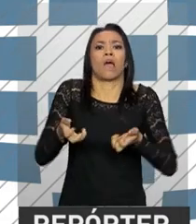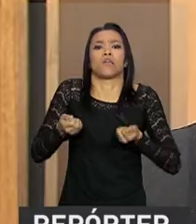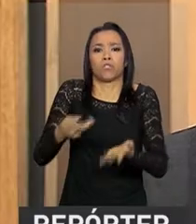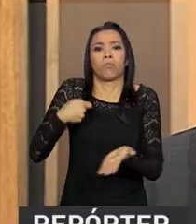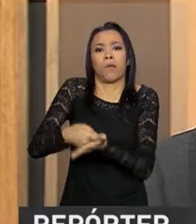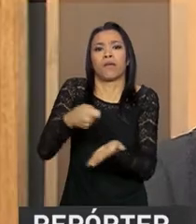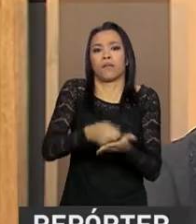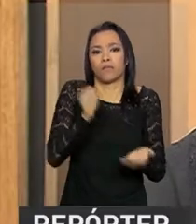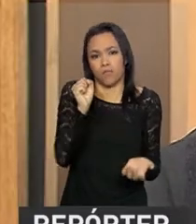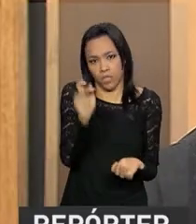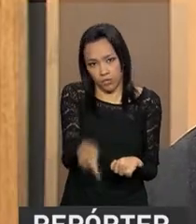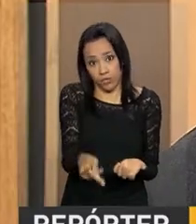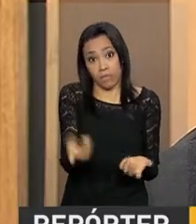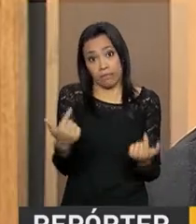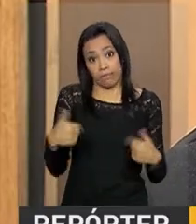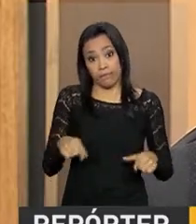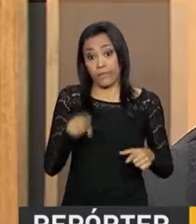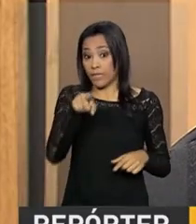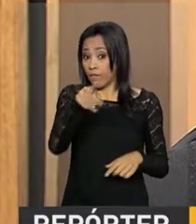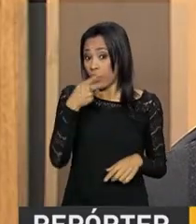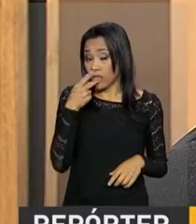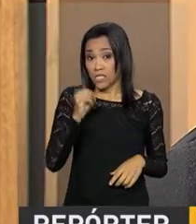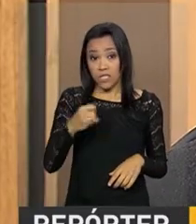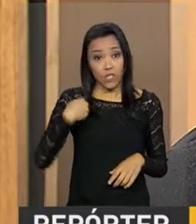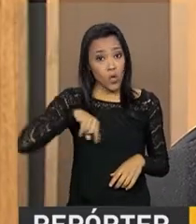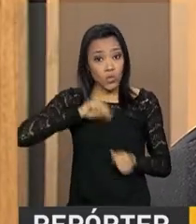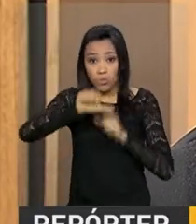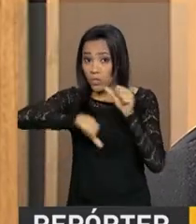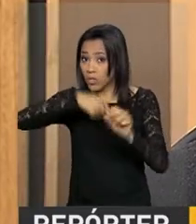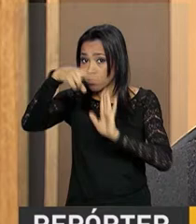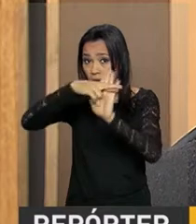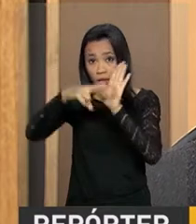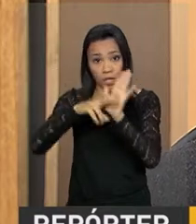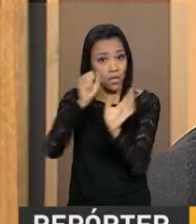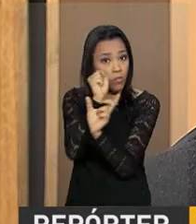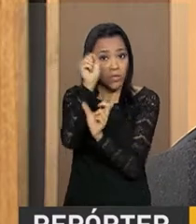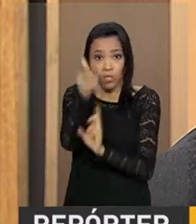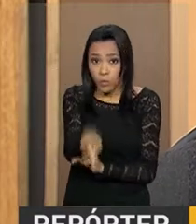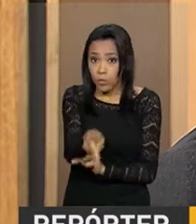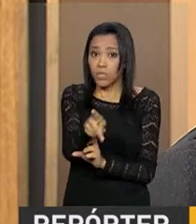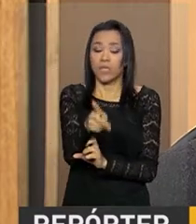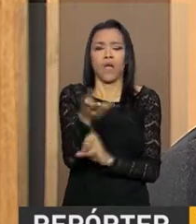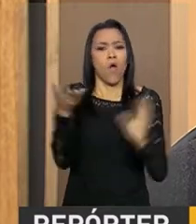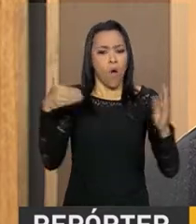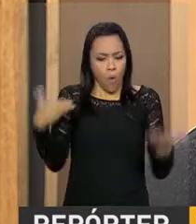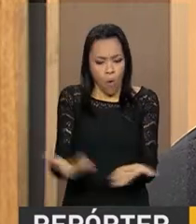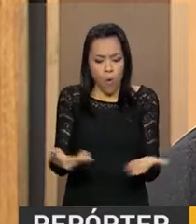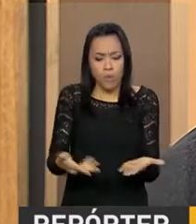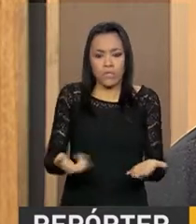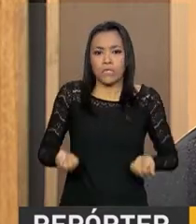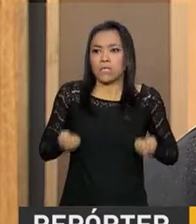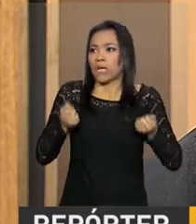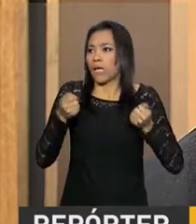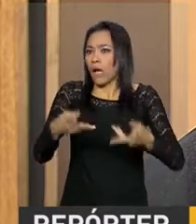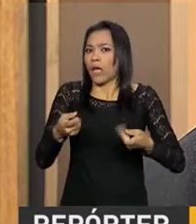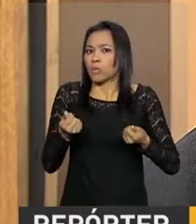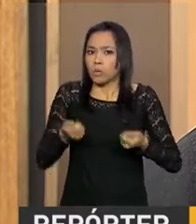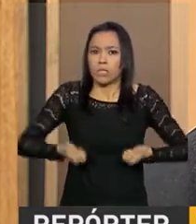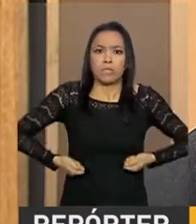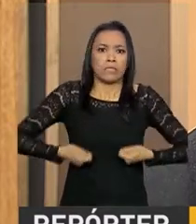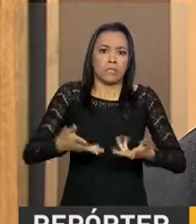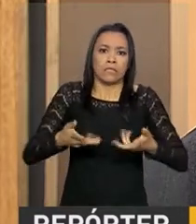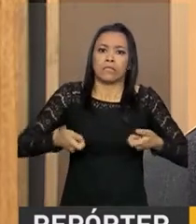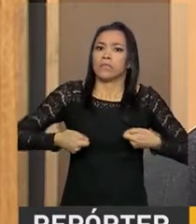se a gente não fizer a reforma a gente tem é hoje um gasto né da previdência como o percentual do pib